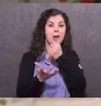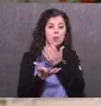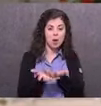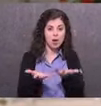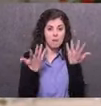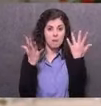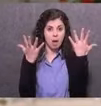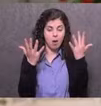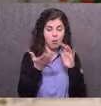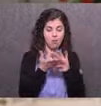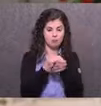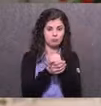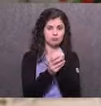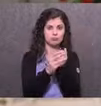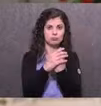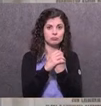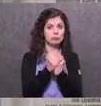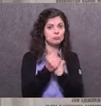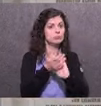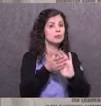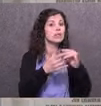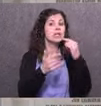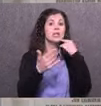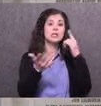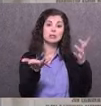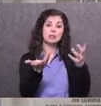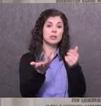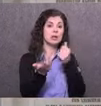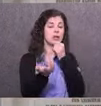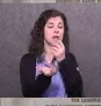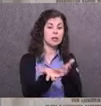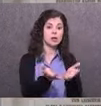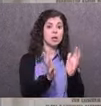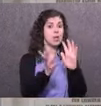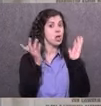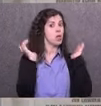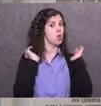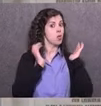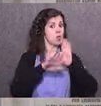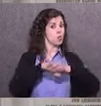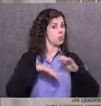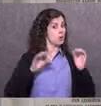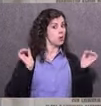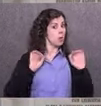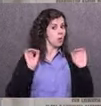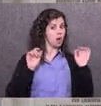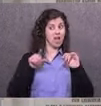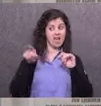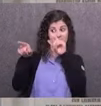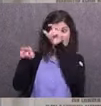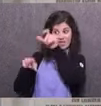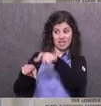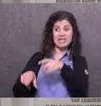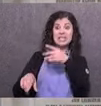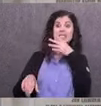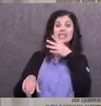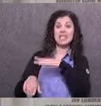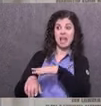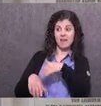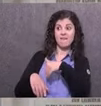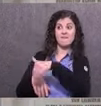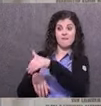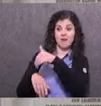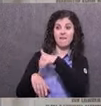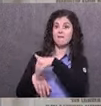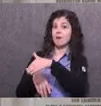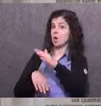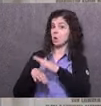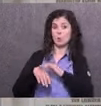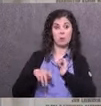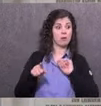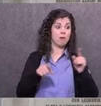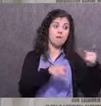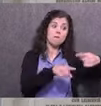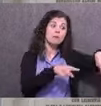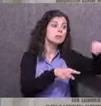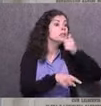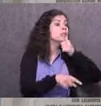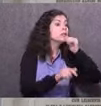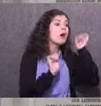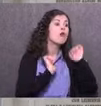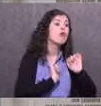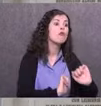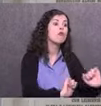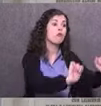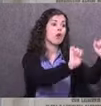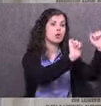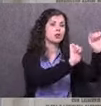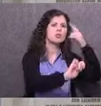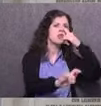da multidão, dizendo: estou inocente do sangue deste homem. Isso é lá convosco. E todo